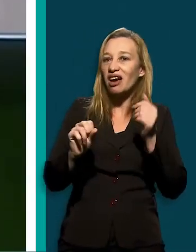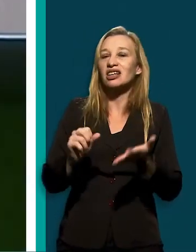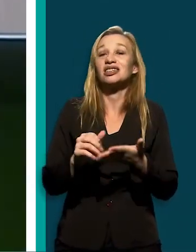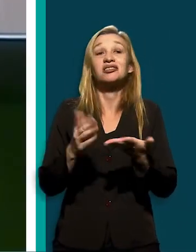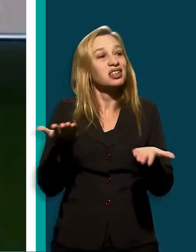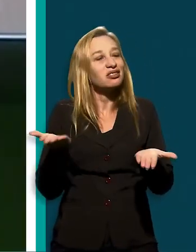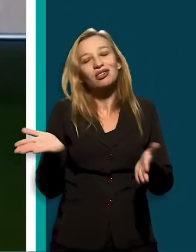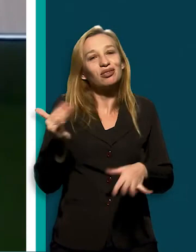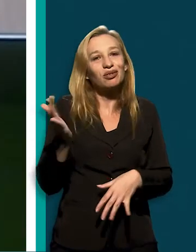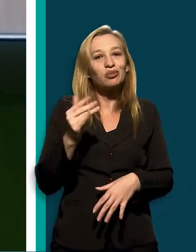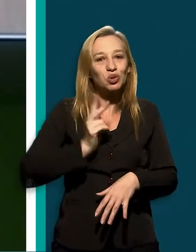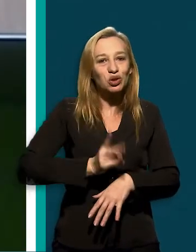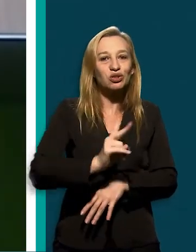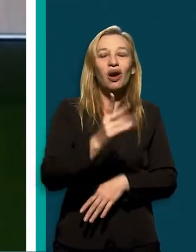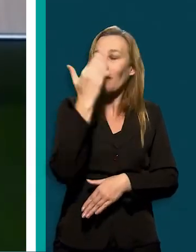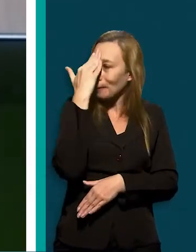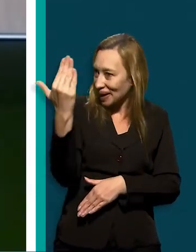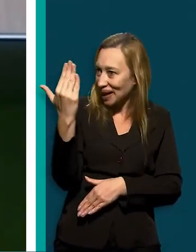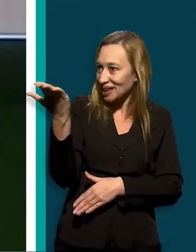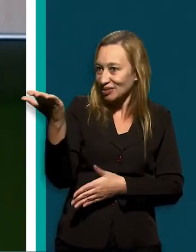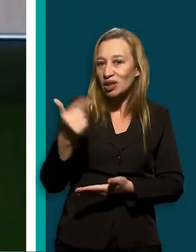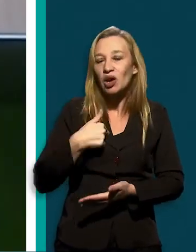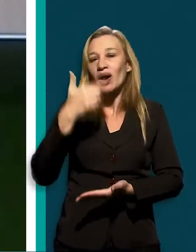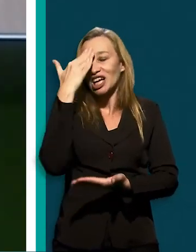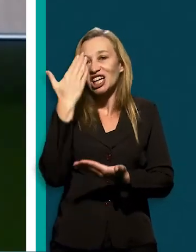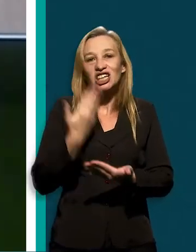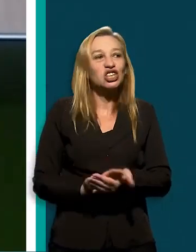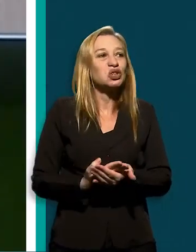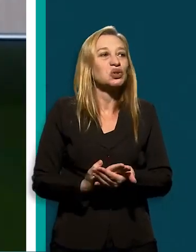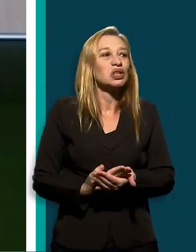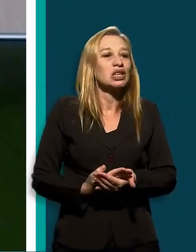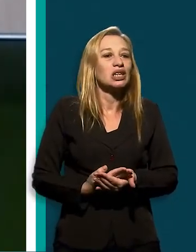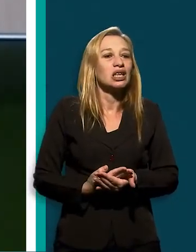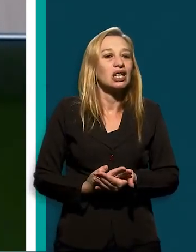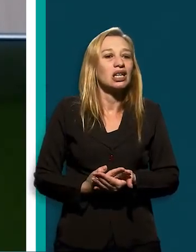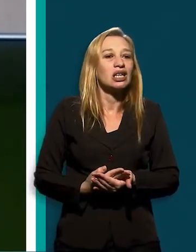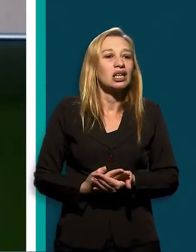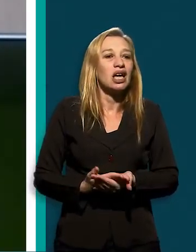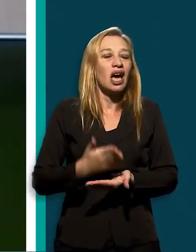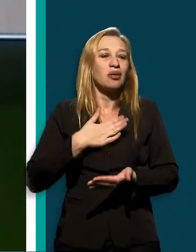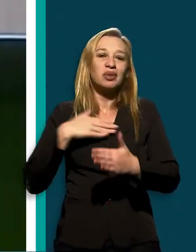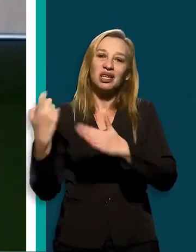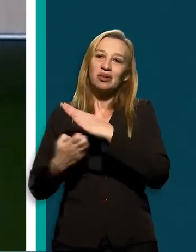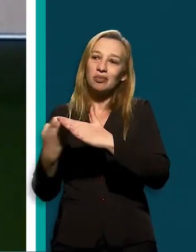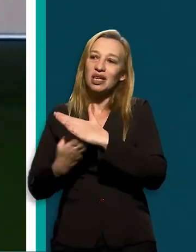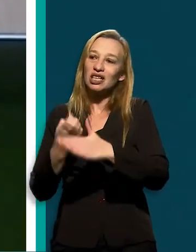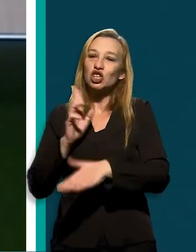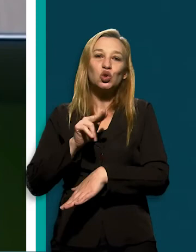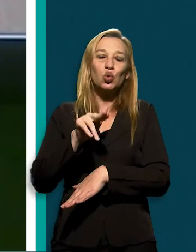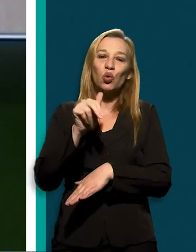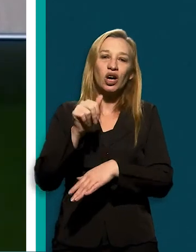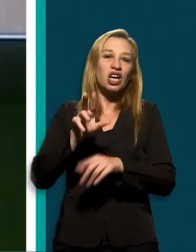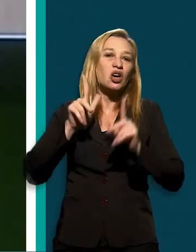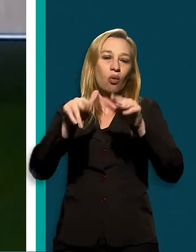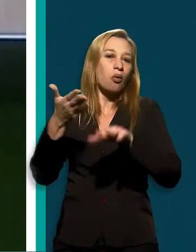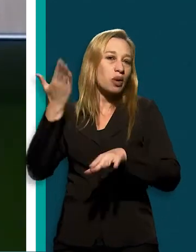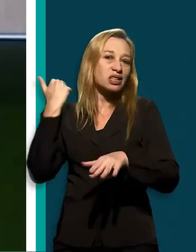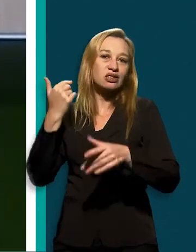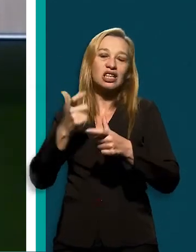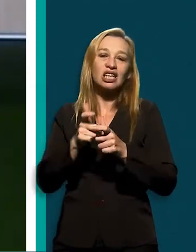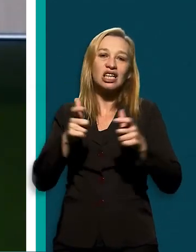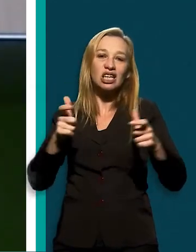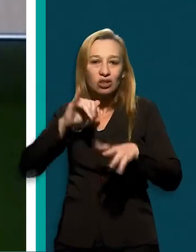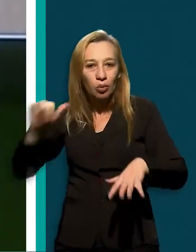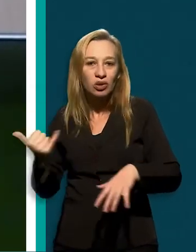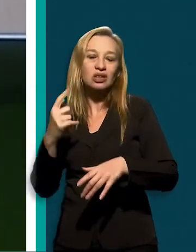que você faz e vamos seguir, né? Obrigada, eu acredito muito que a minha empresa nunca mais vai ser igual e